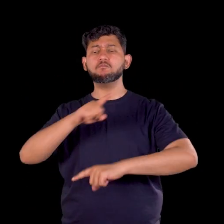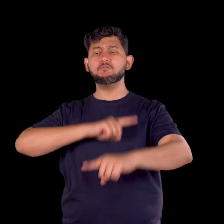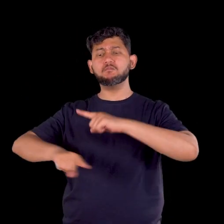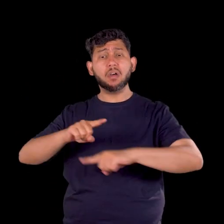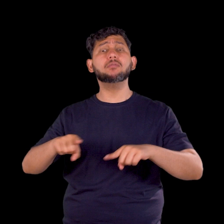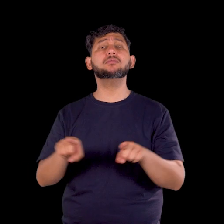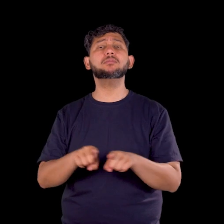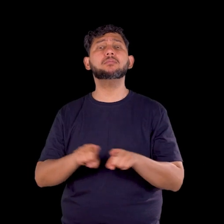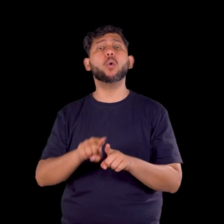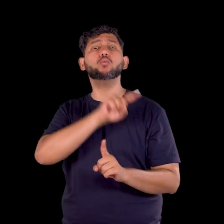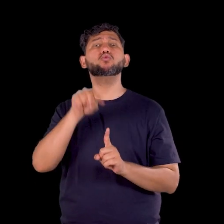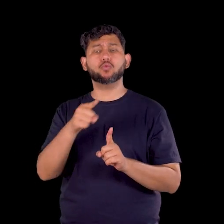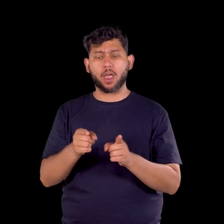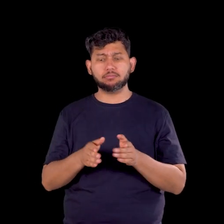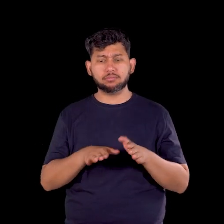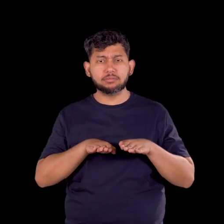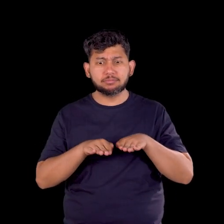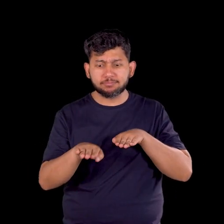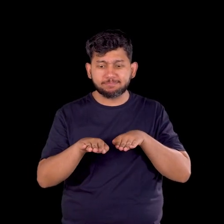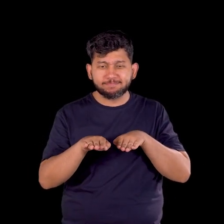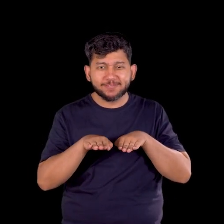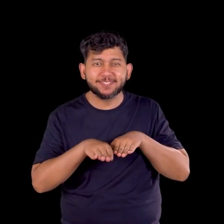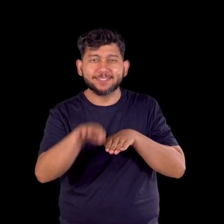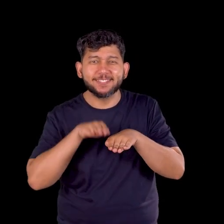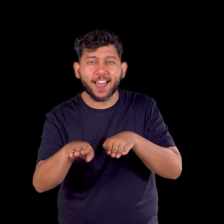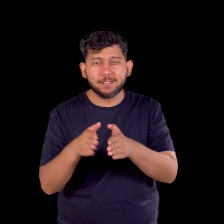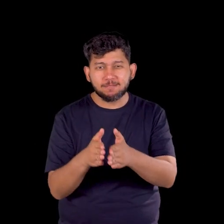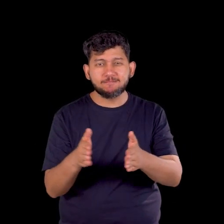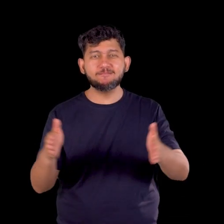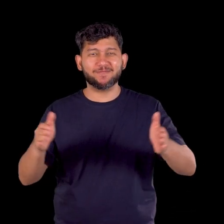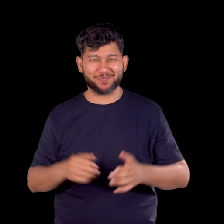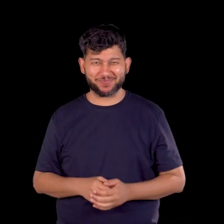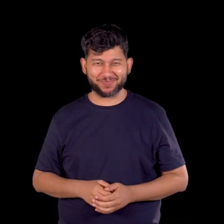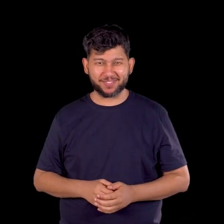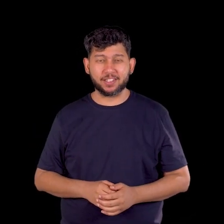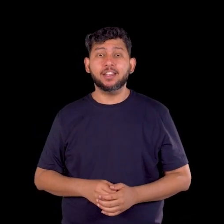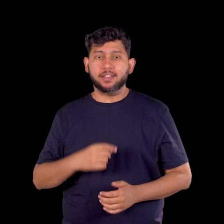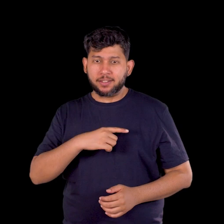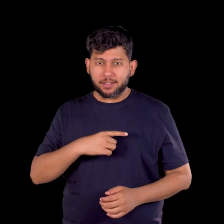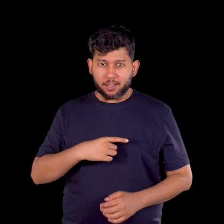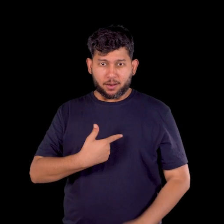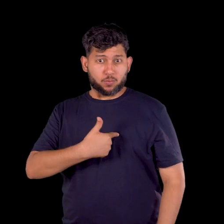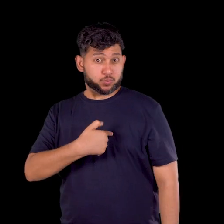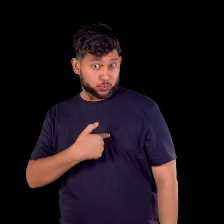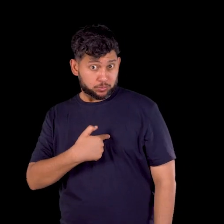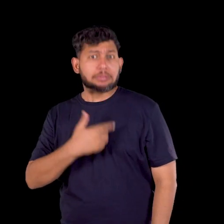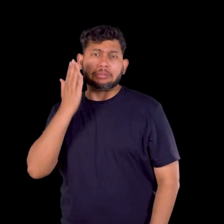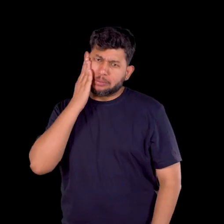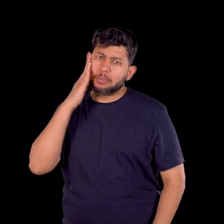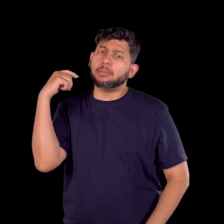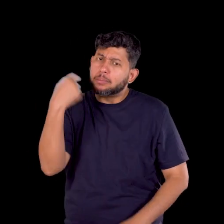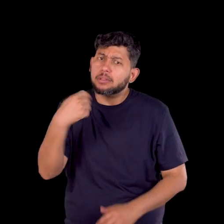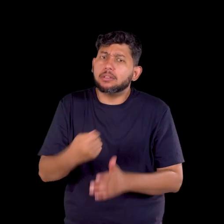Em 1937, o presidente Getúlio Vargas sabia que era preciso criar uma infraestrutura e isso demandava